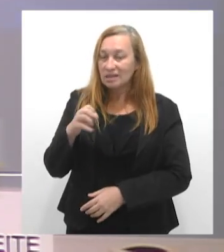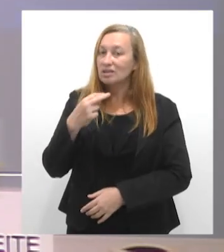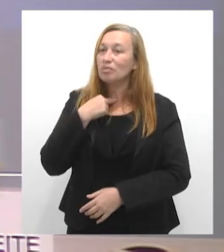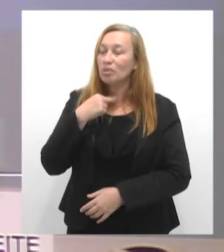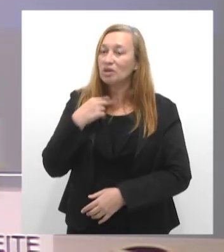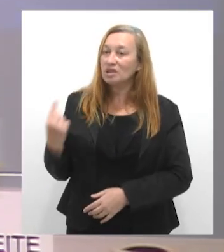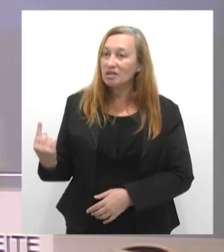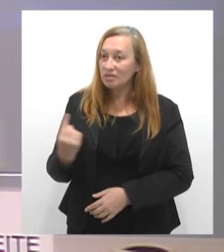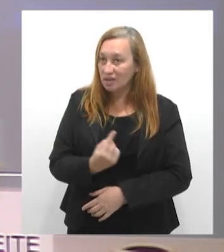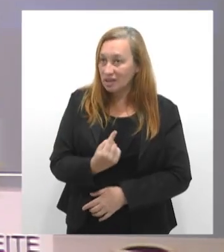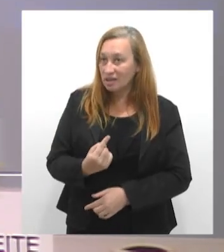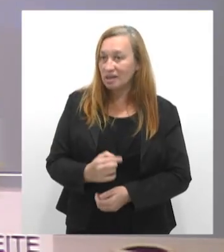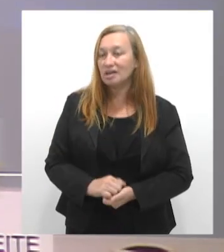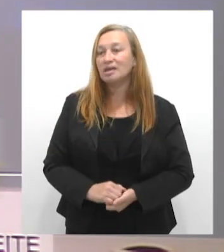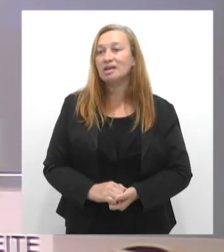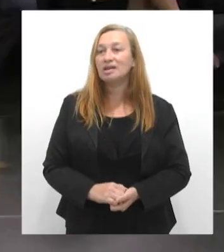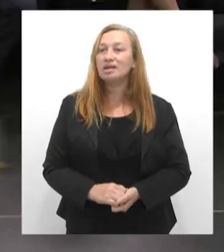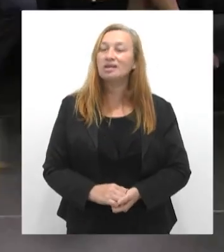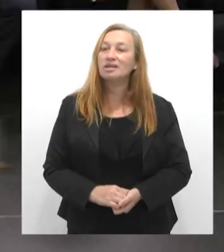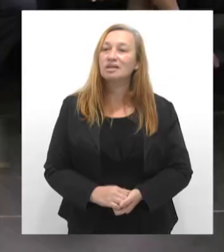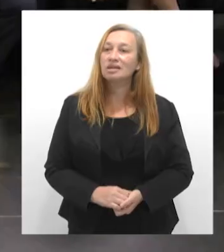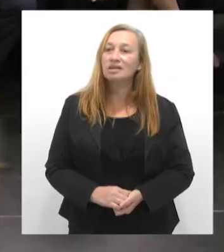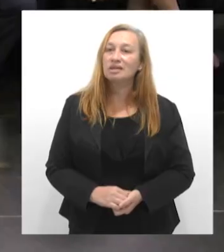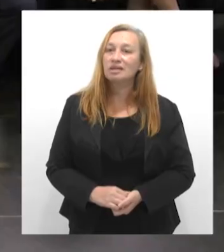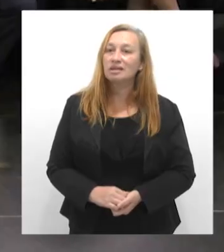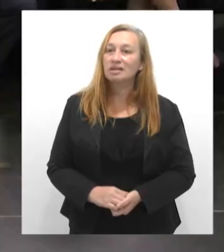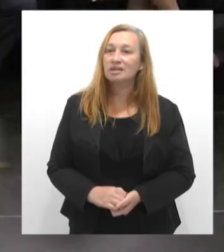presente. Alice,